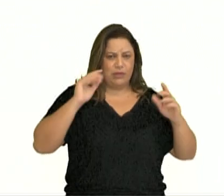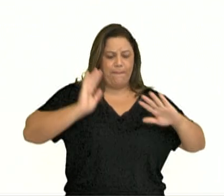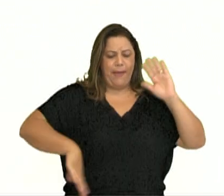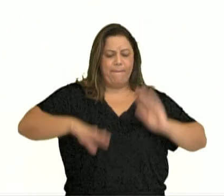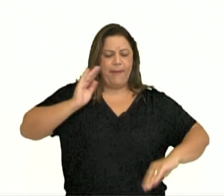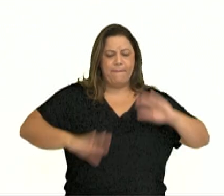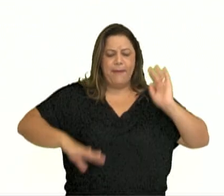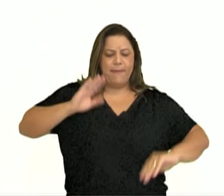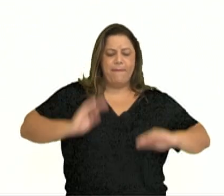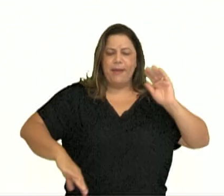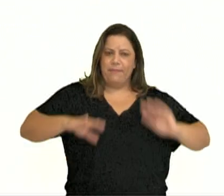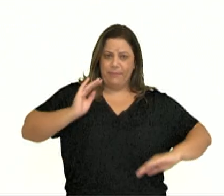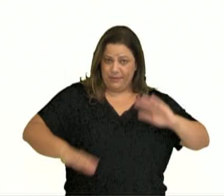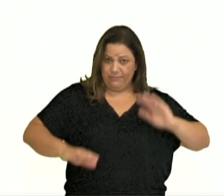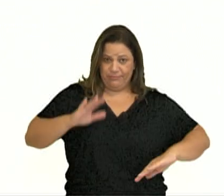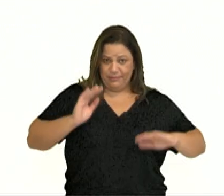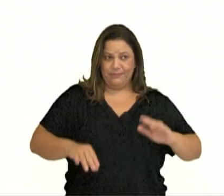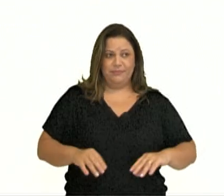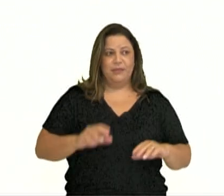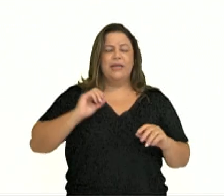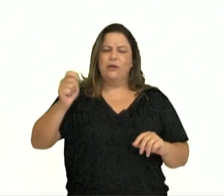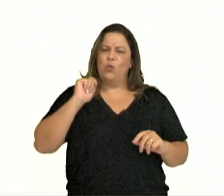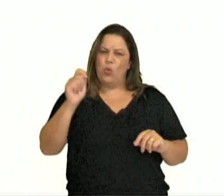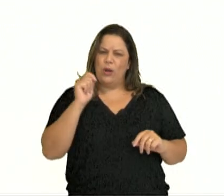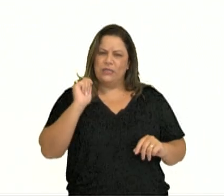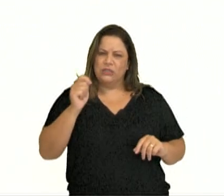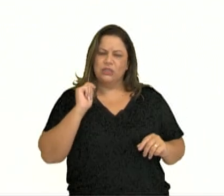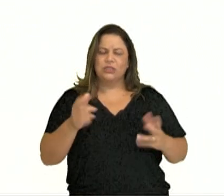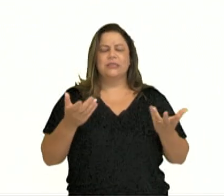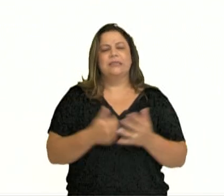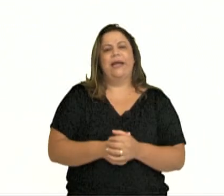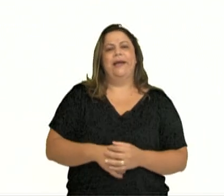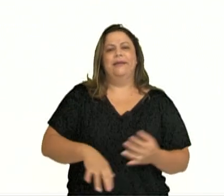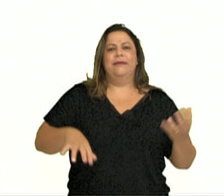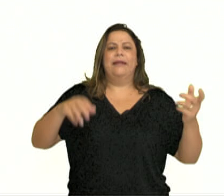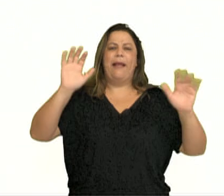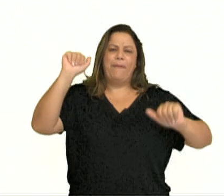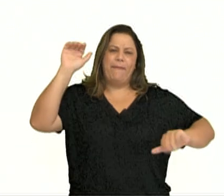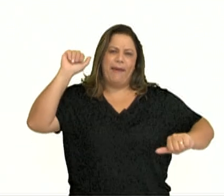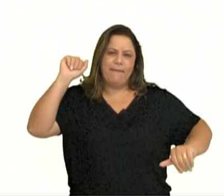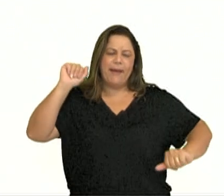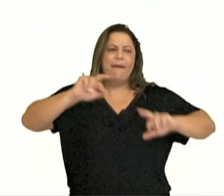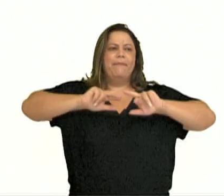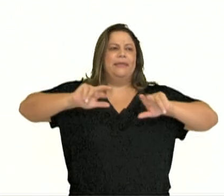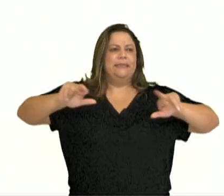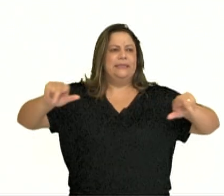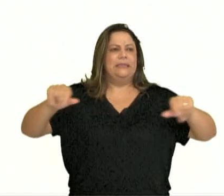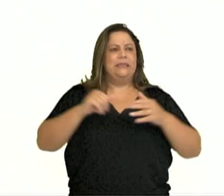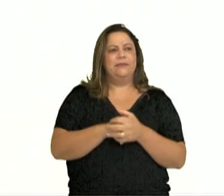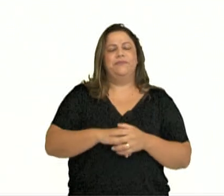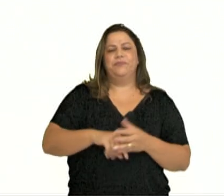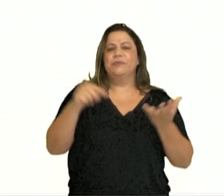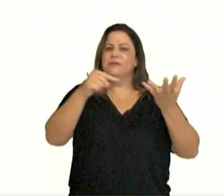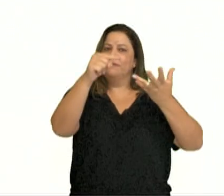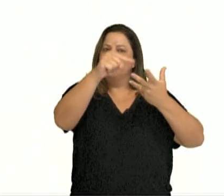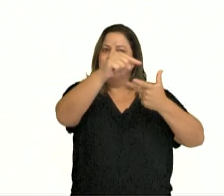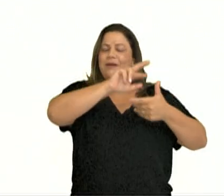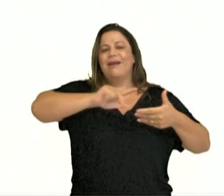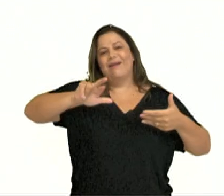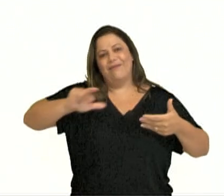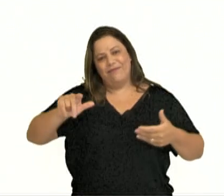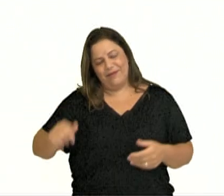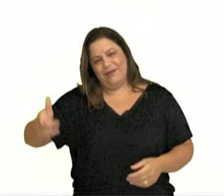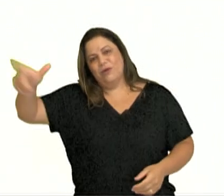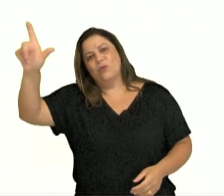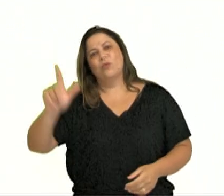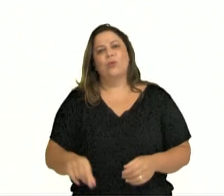ou agitar do instrumento. Aqui nós temos a castanhola, o carrilhão, o agogô, o afoxé, mas tem muitos